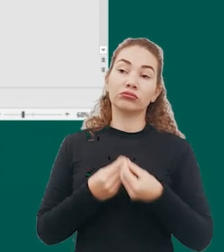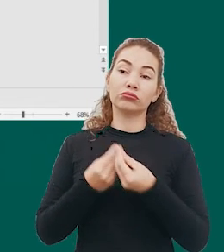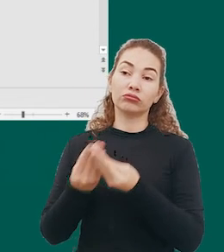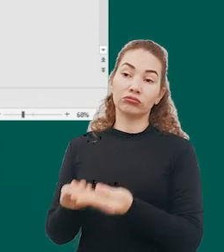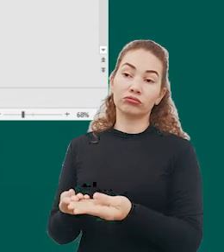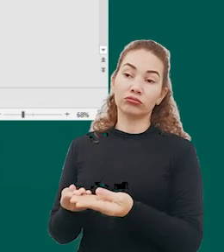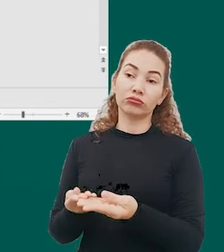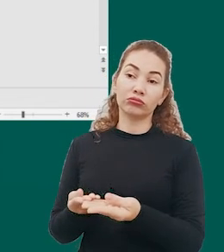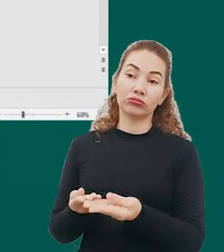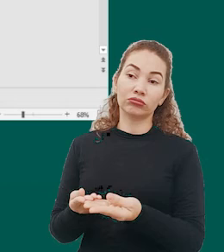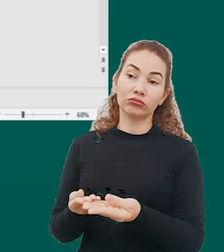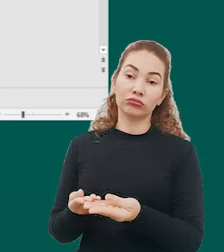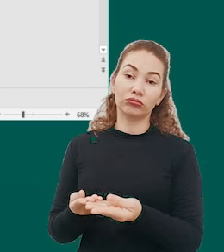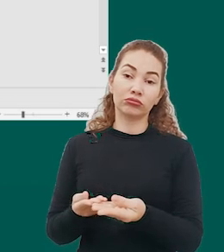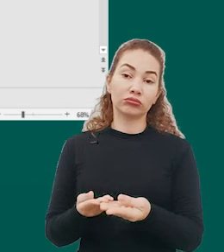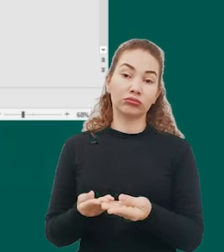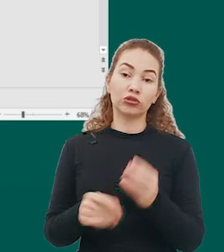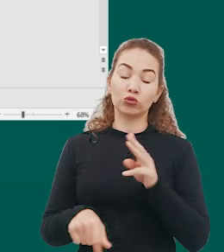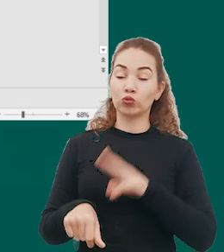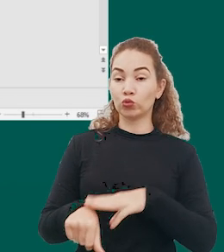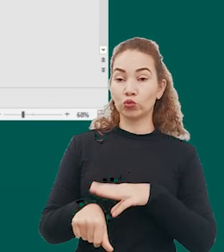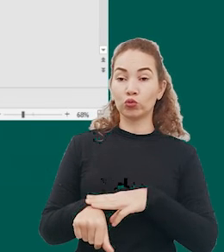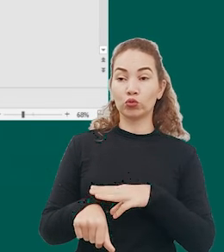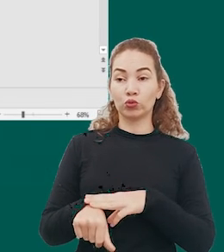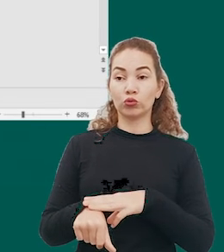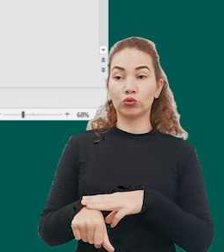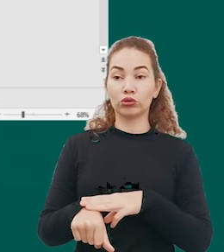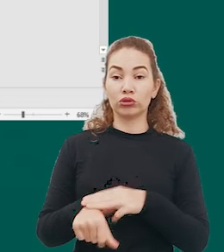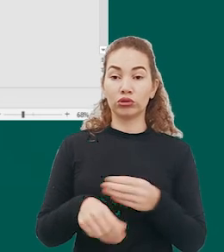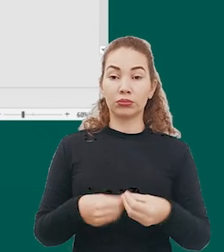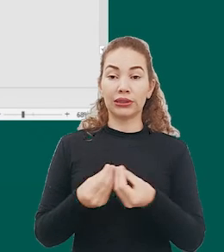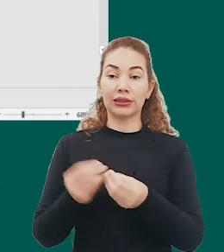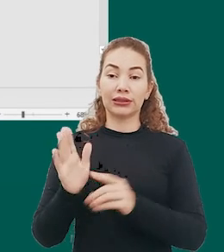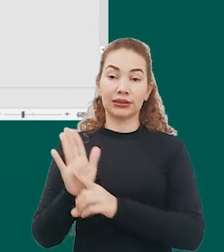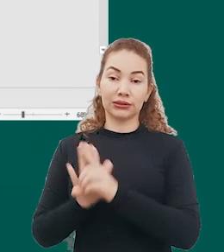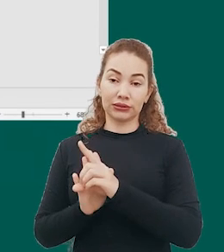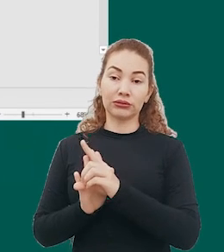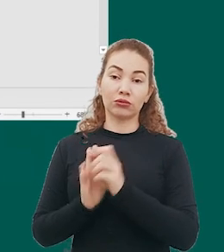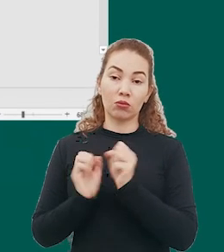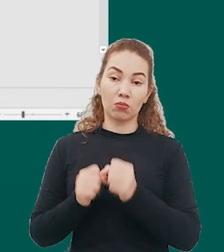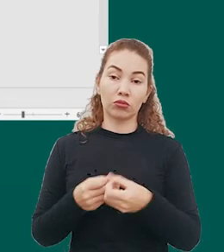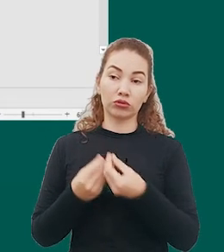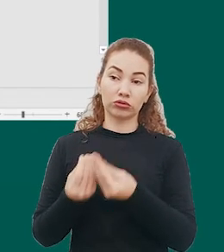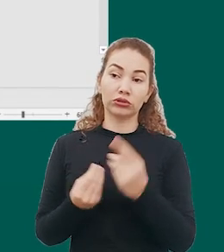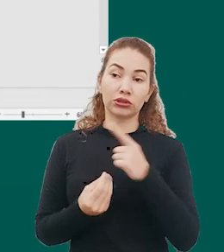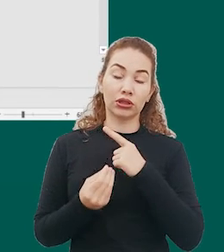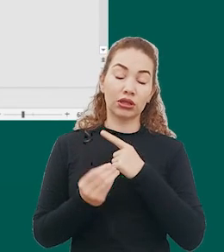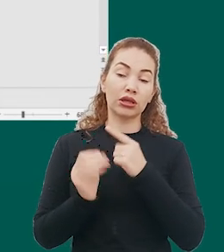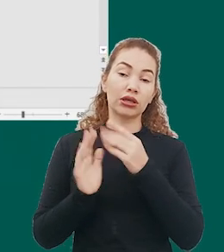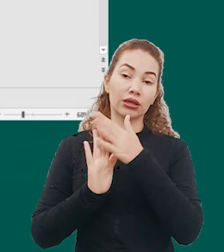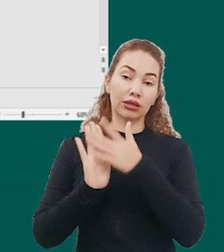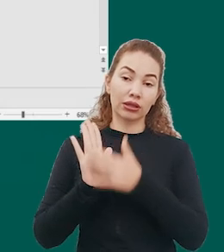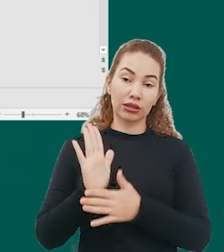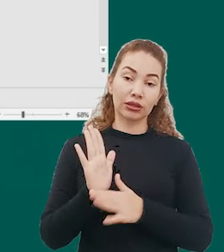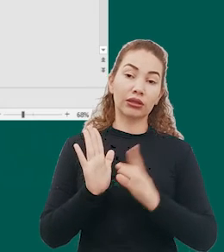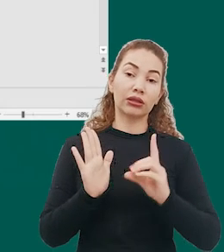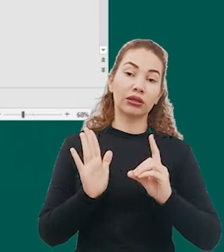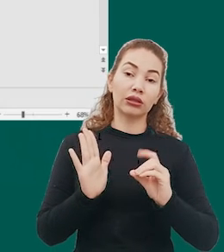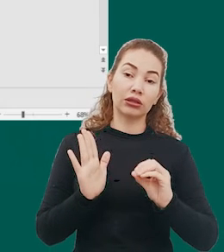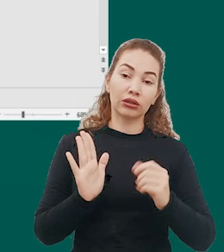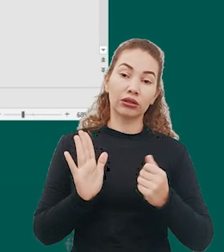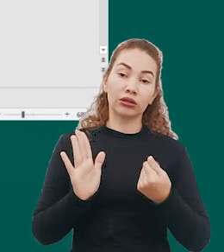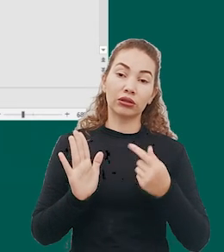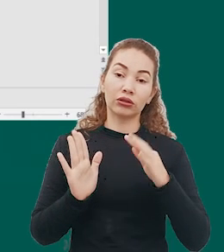doação no momento da entrega da declaração. Tem a ficha de doações e